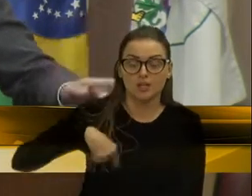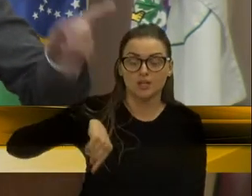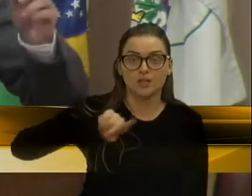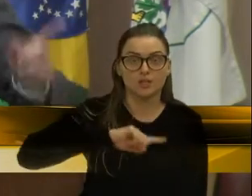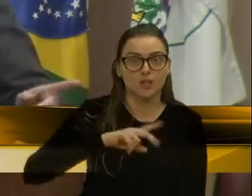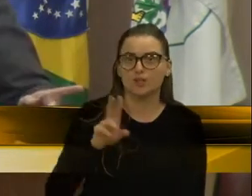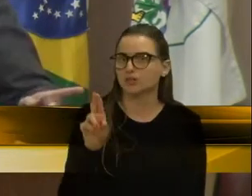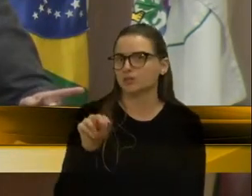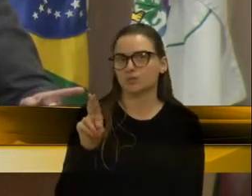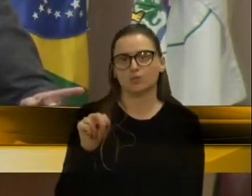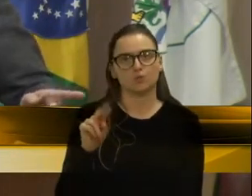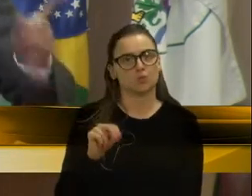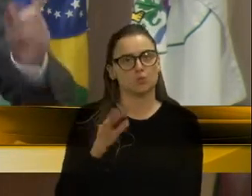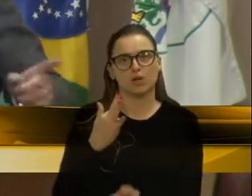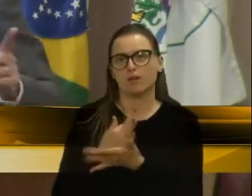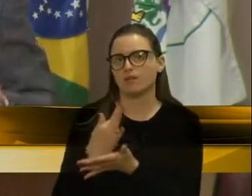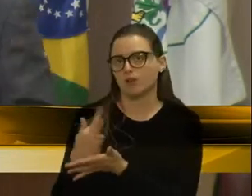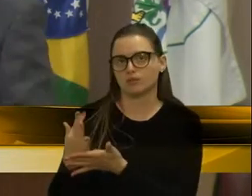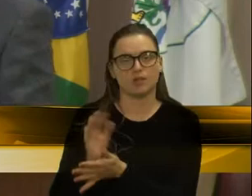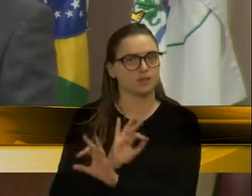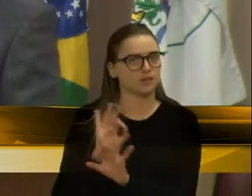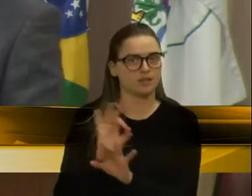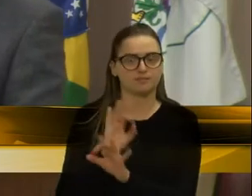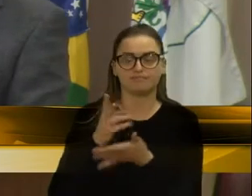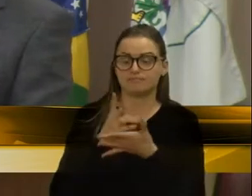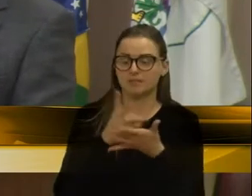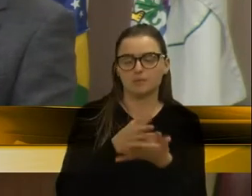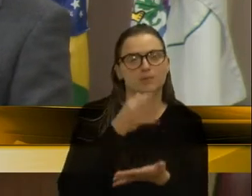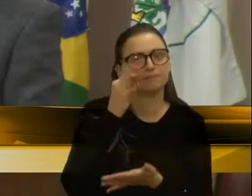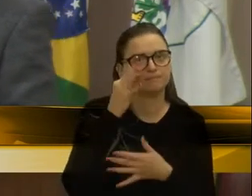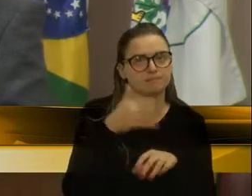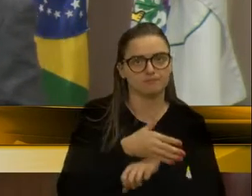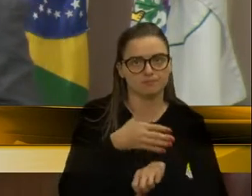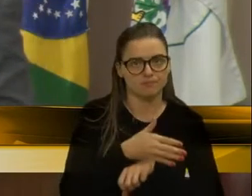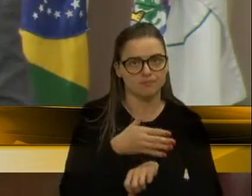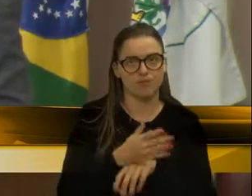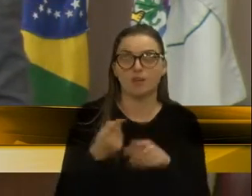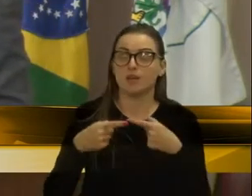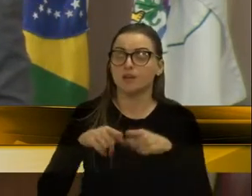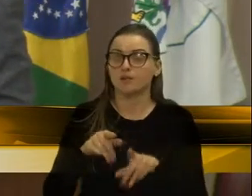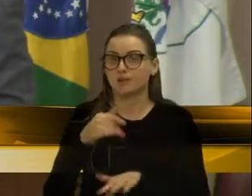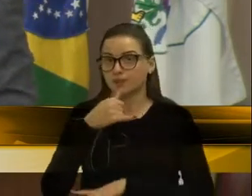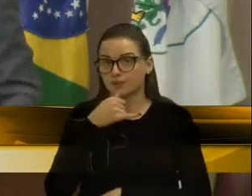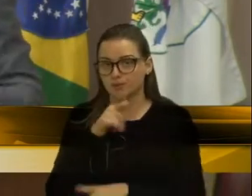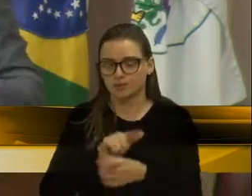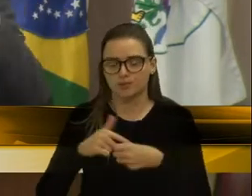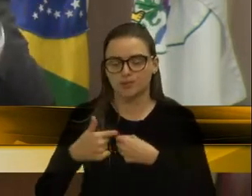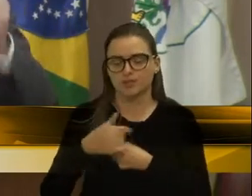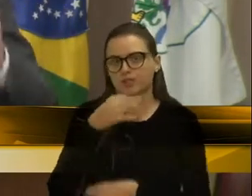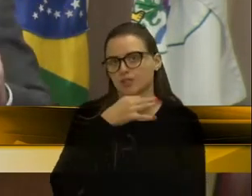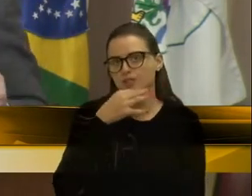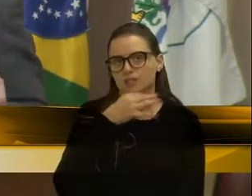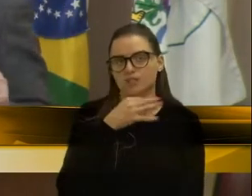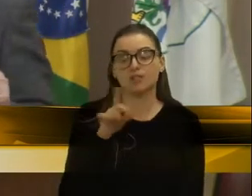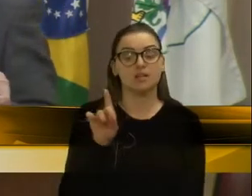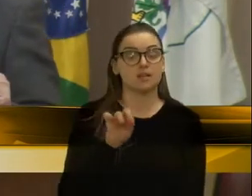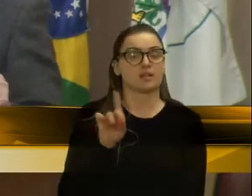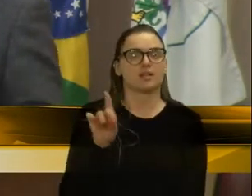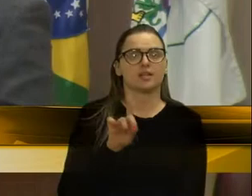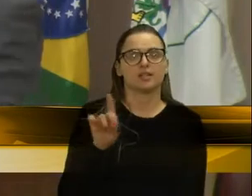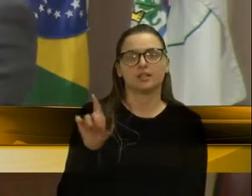estamos ausentes em nenhum evento infelizmente o município de caxias do sul não só